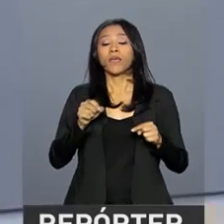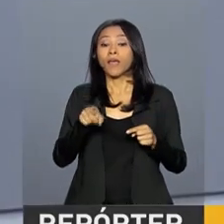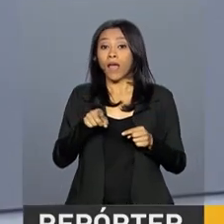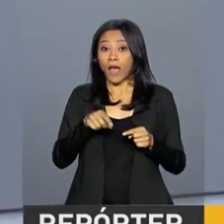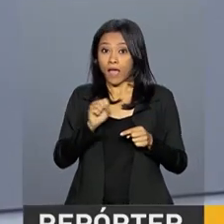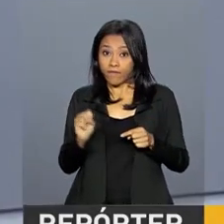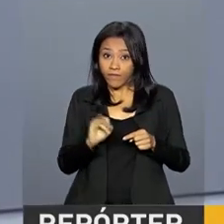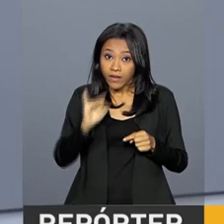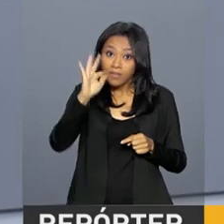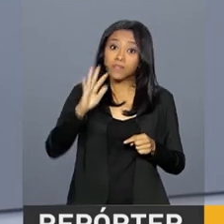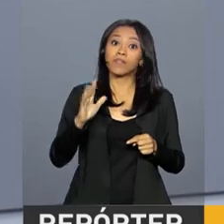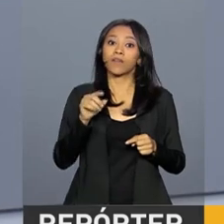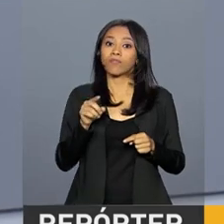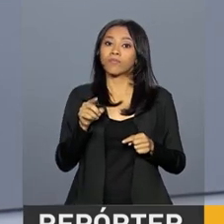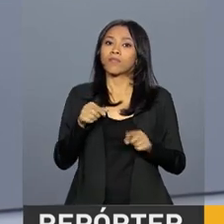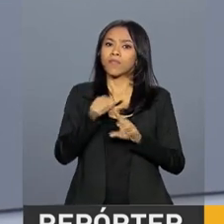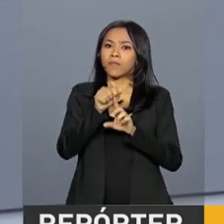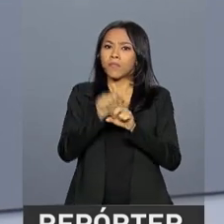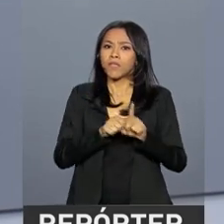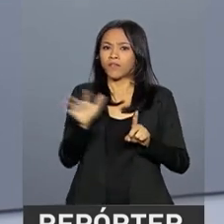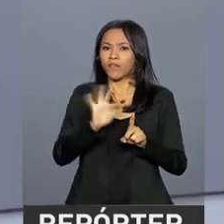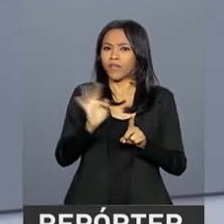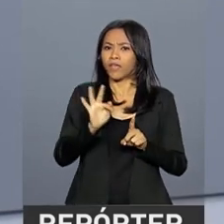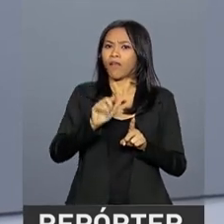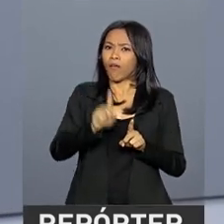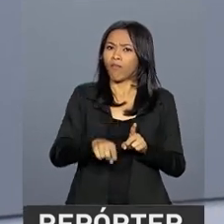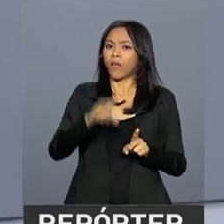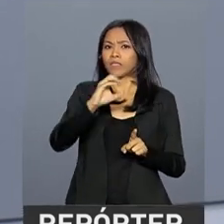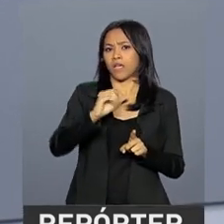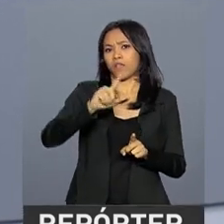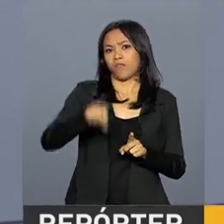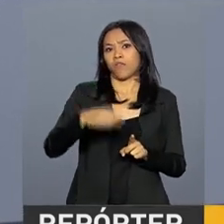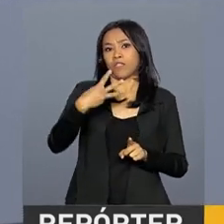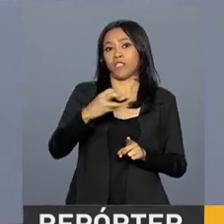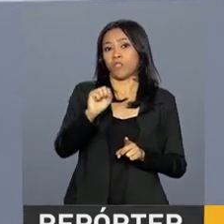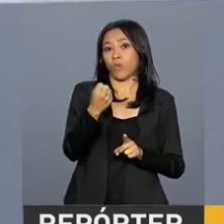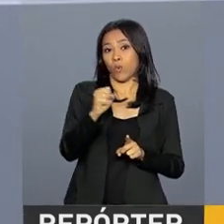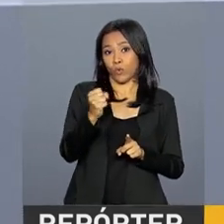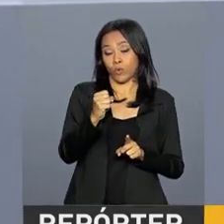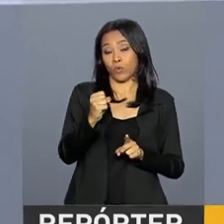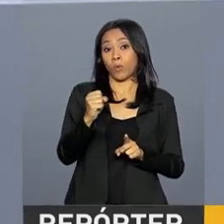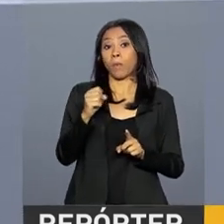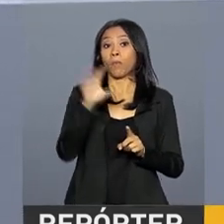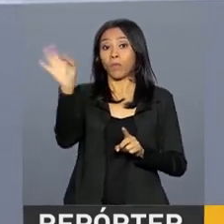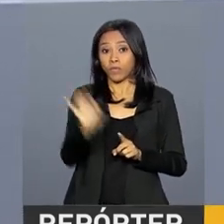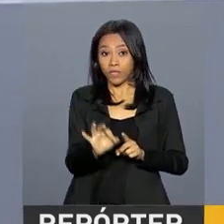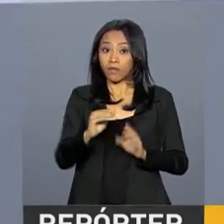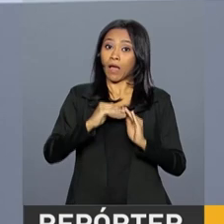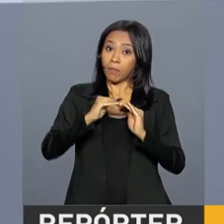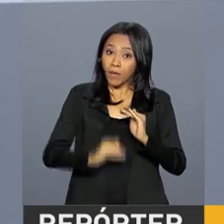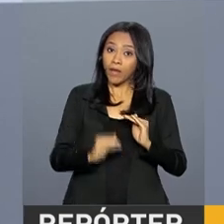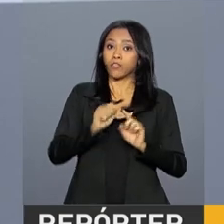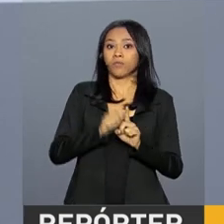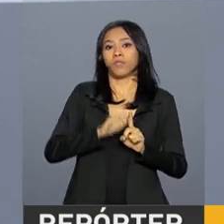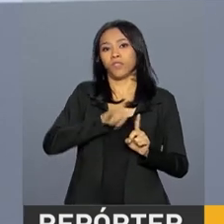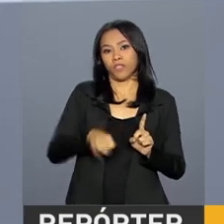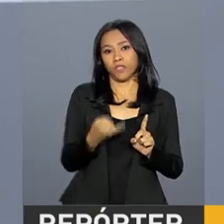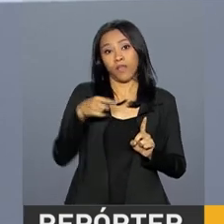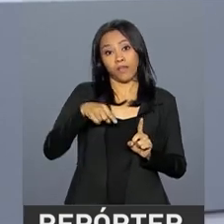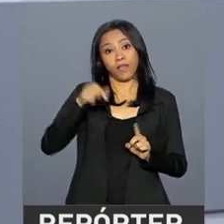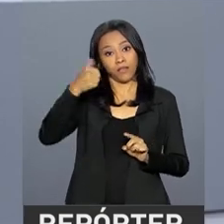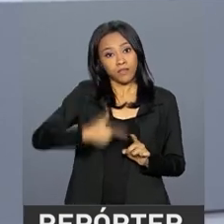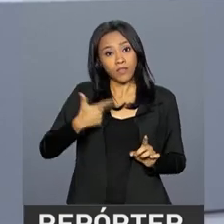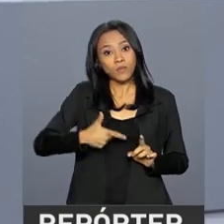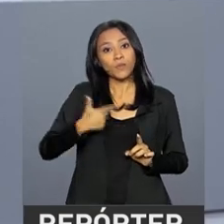ficou em 0,38 por cento abaixo do valor registrado em janeiro de acordo com o ibge esta foi a segunda menor